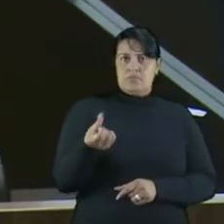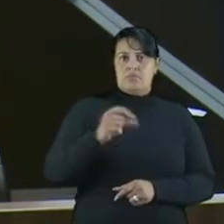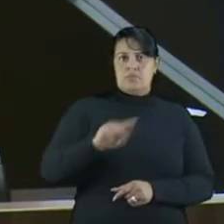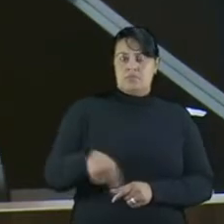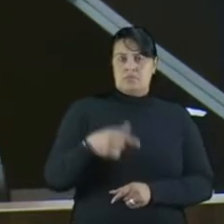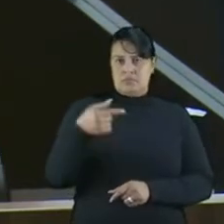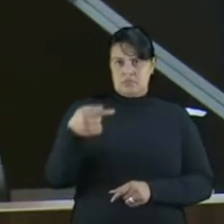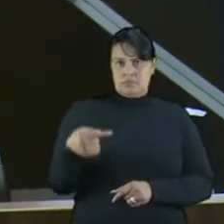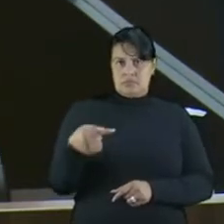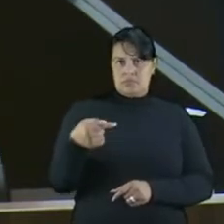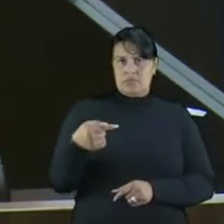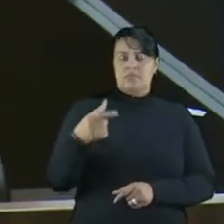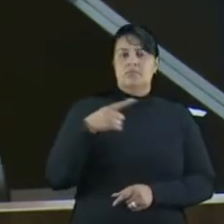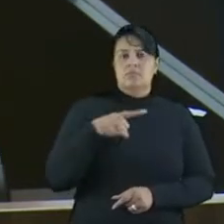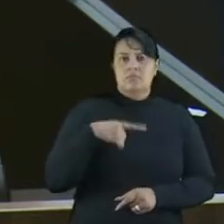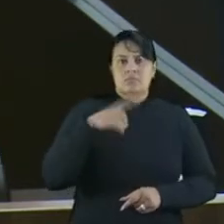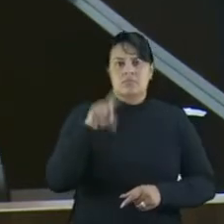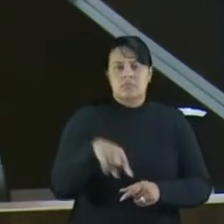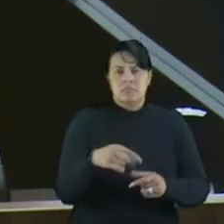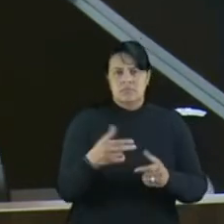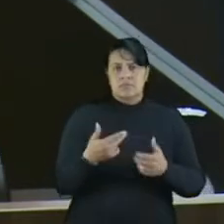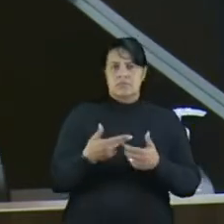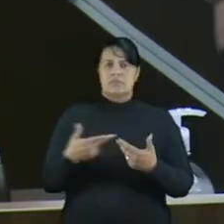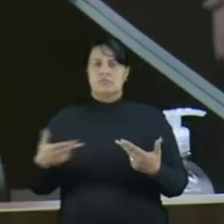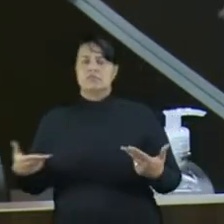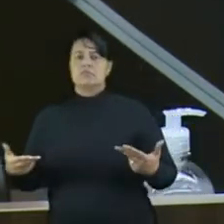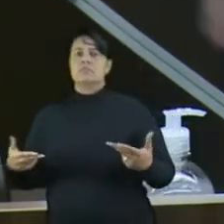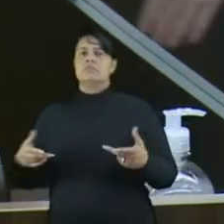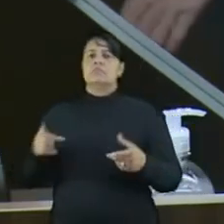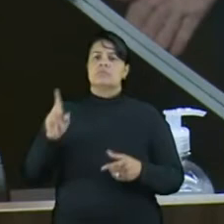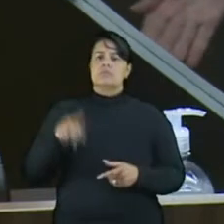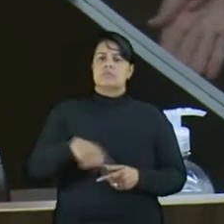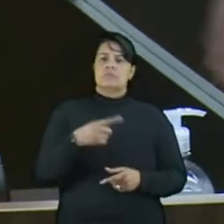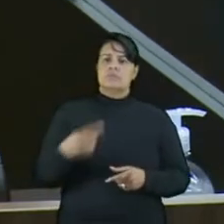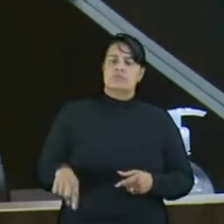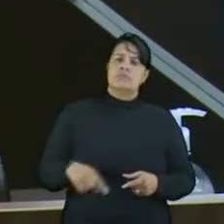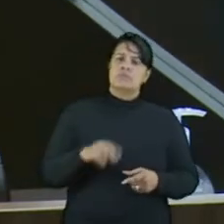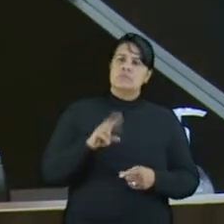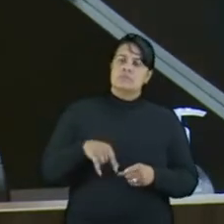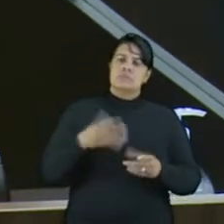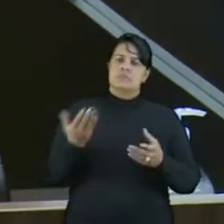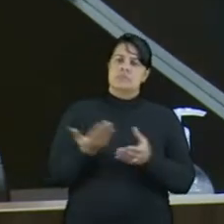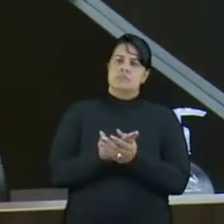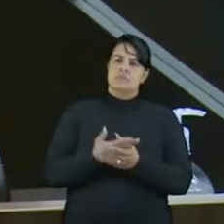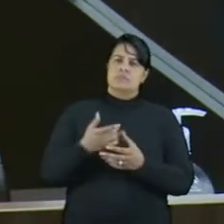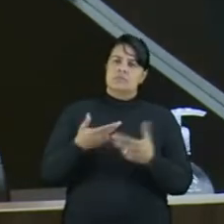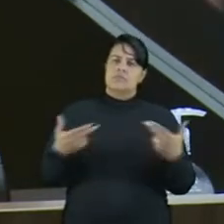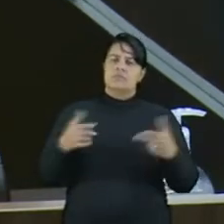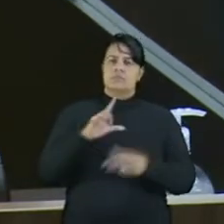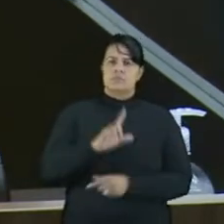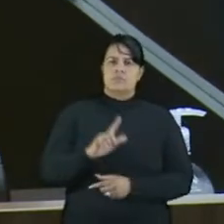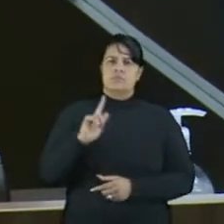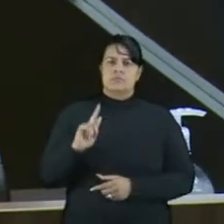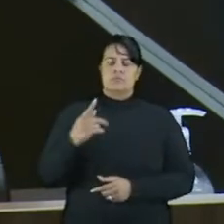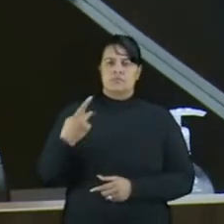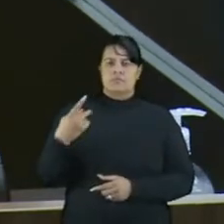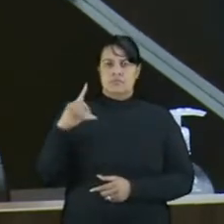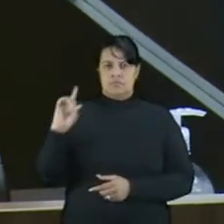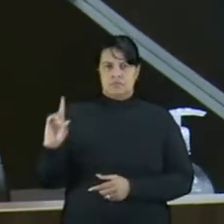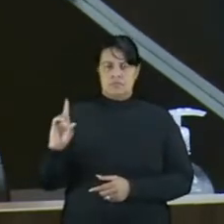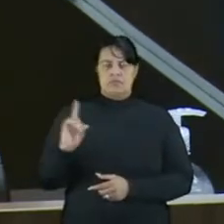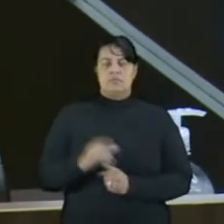76,7, estão em grau inexpressivo inicial do processo da adequação da LGPD.